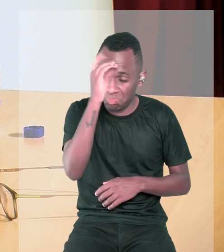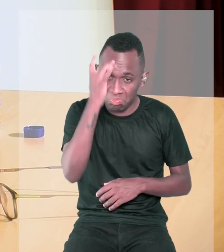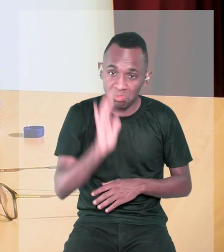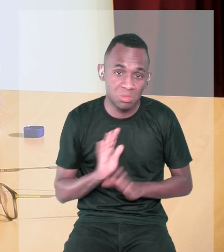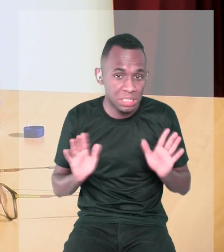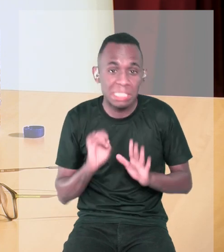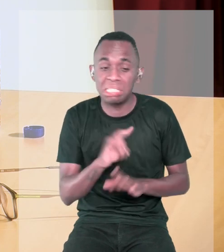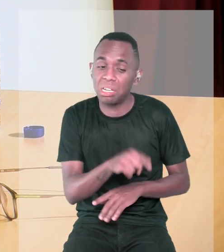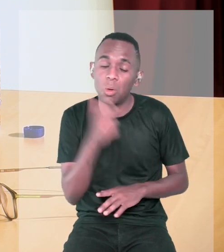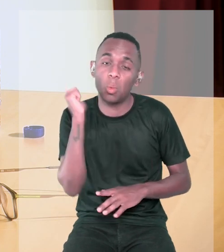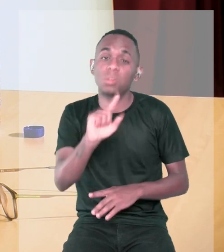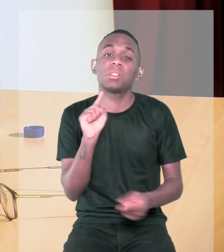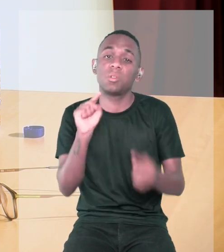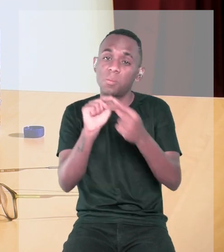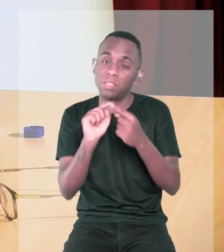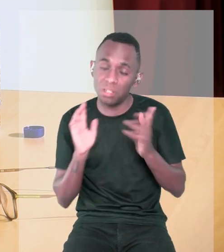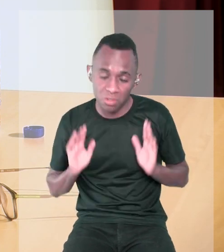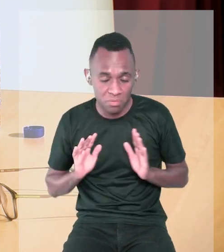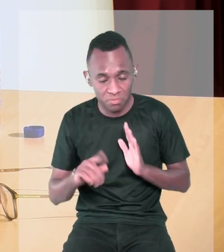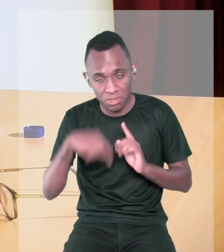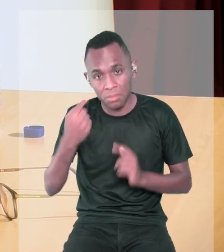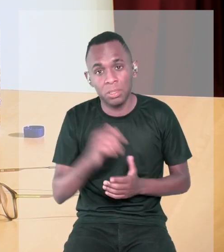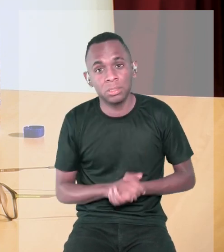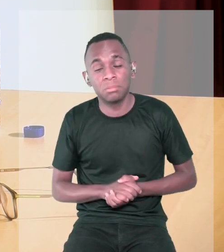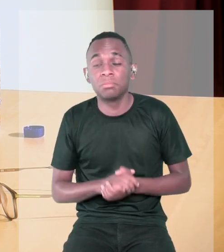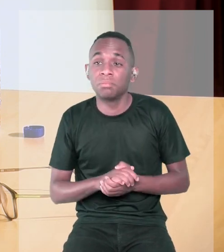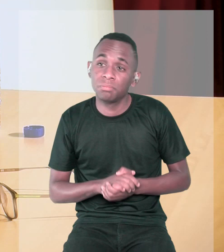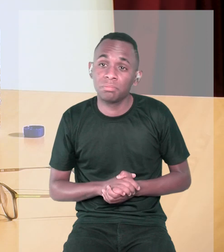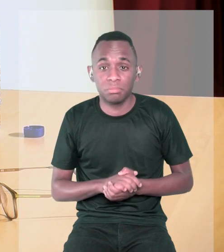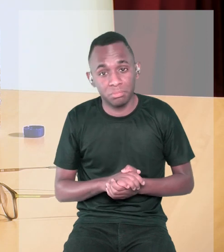não sei se ele a alcançou em algum momento.